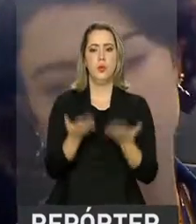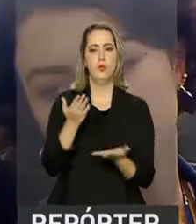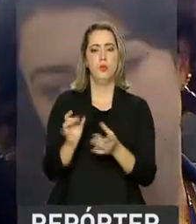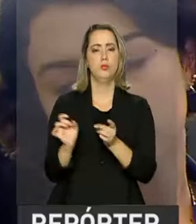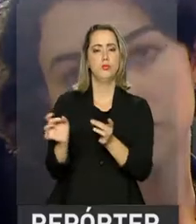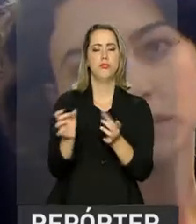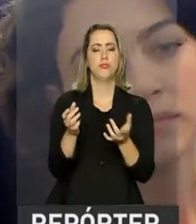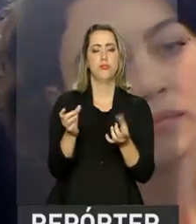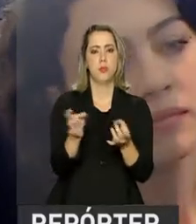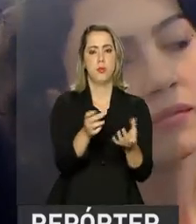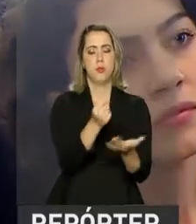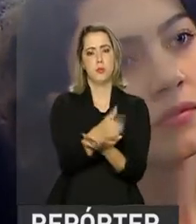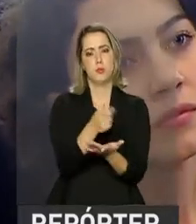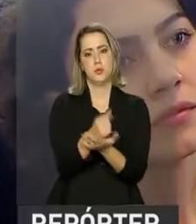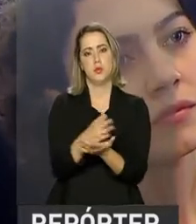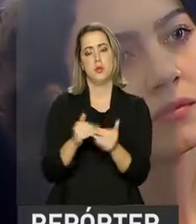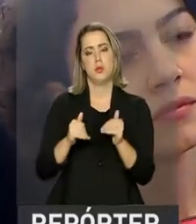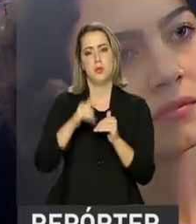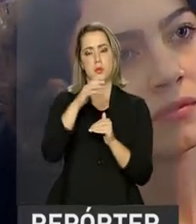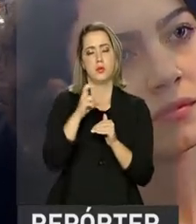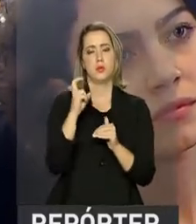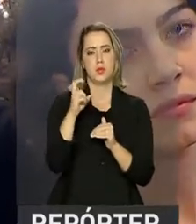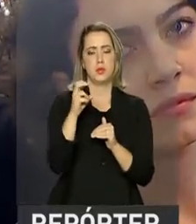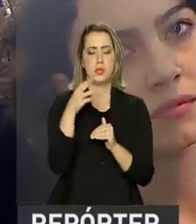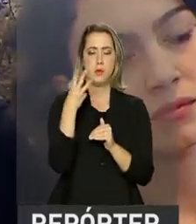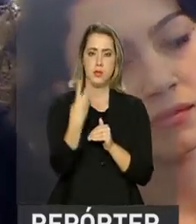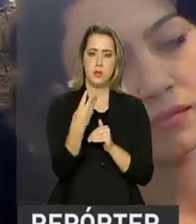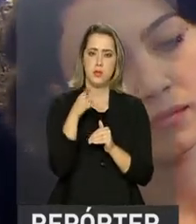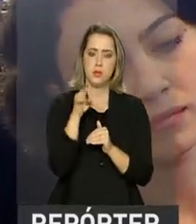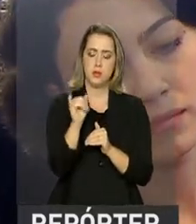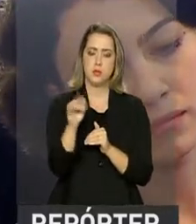para R$ 53 bilhões o nosso saldo em balança comercial.